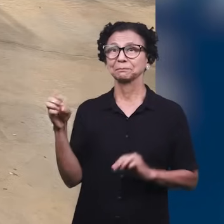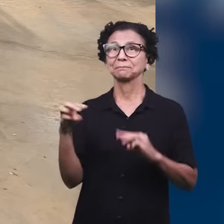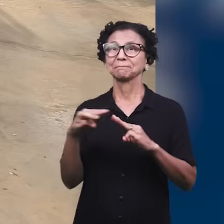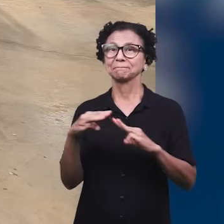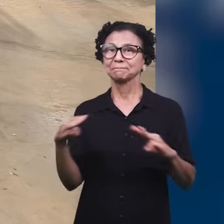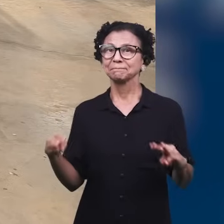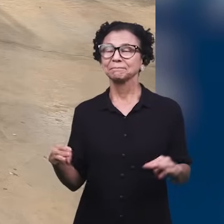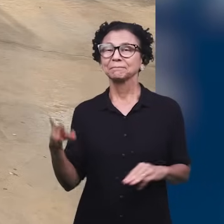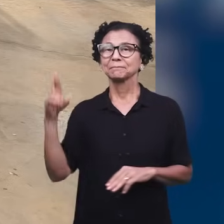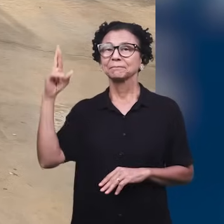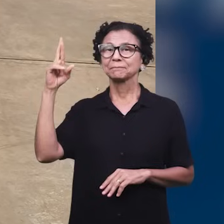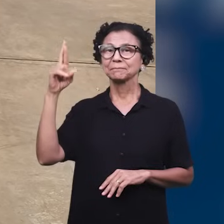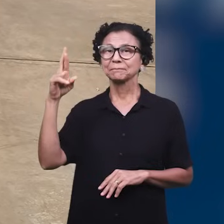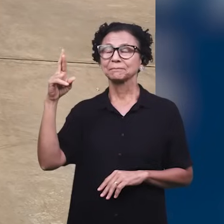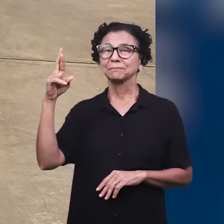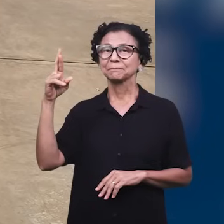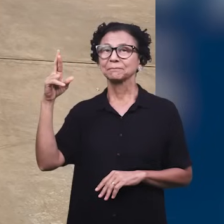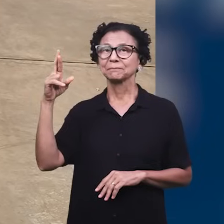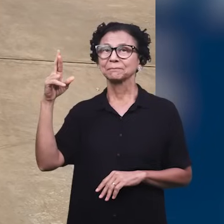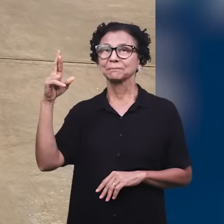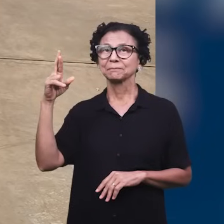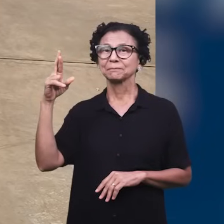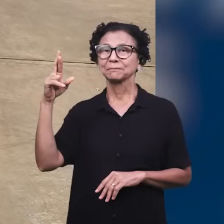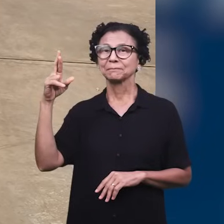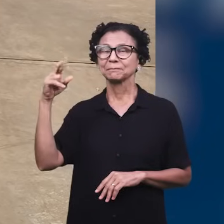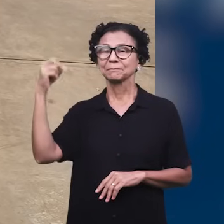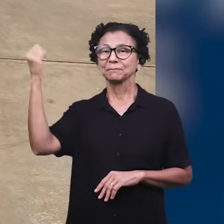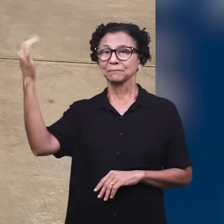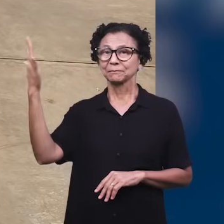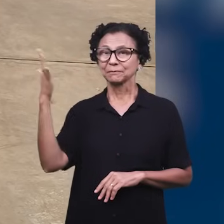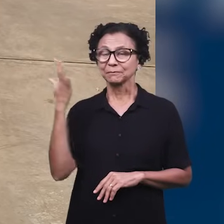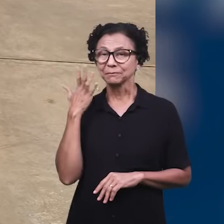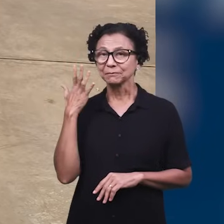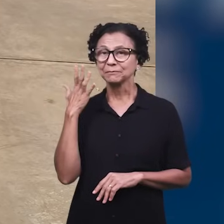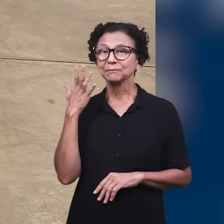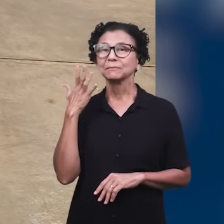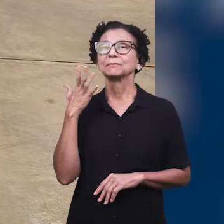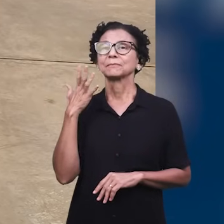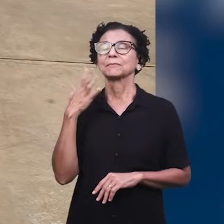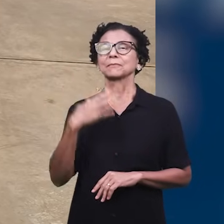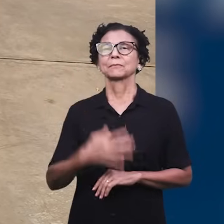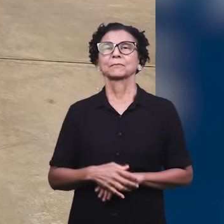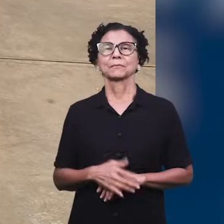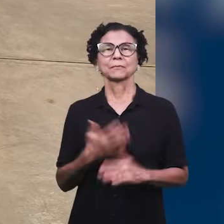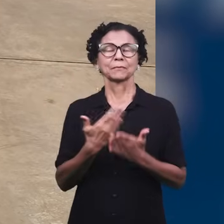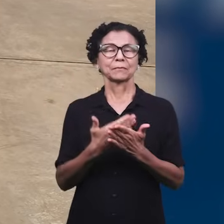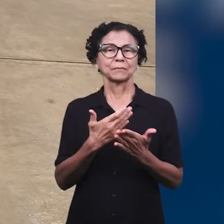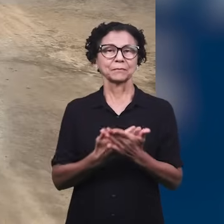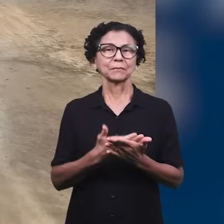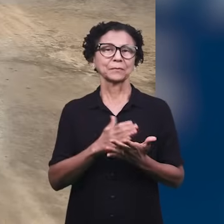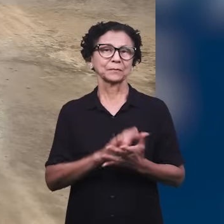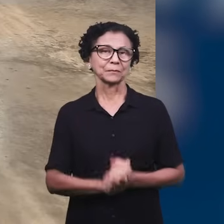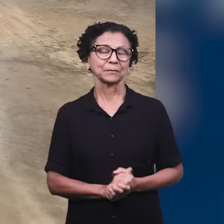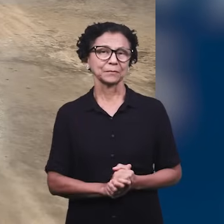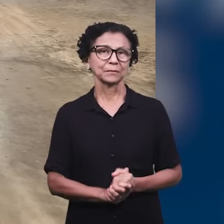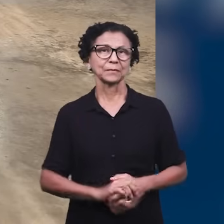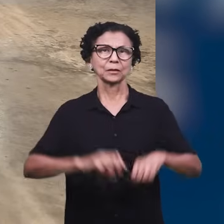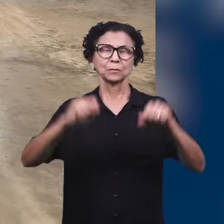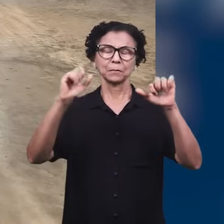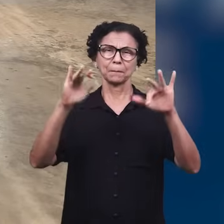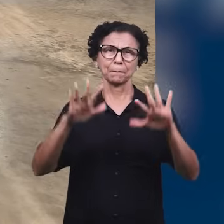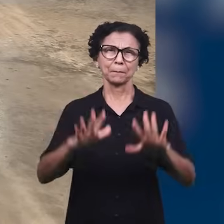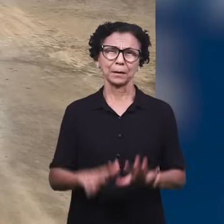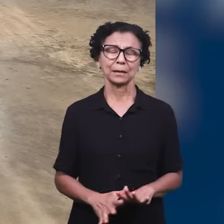as orientações acerca do momento profético que vivemos. Foi um momento de muita alegria, comunhão e renovo. A doutrina